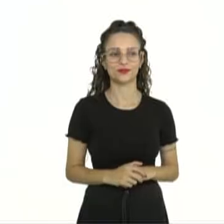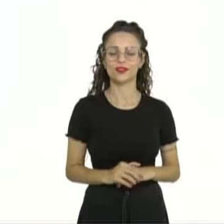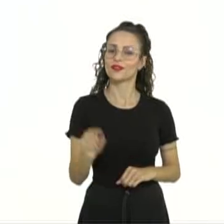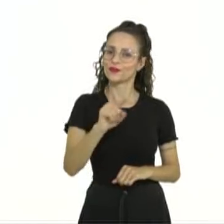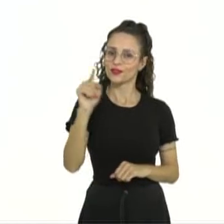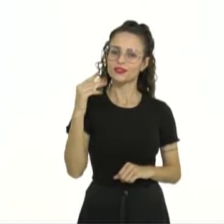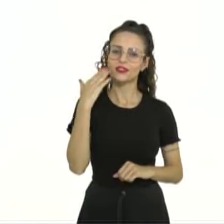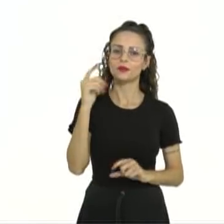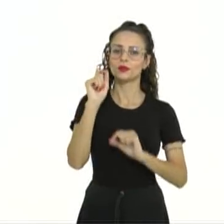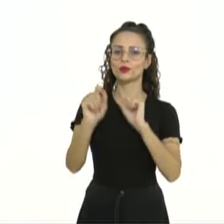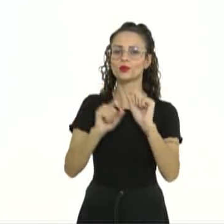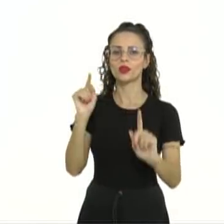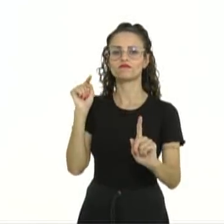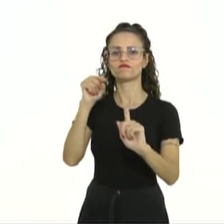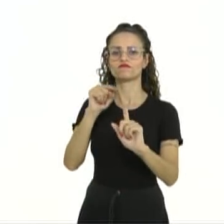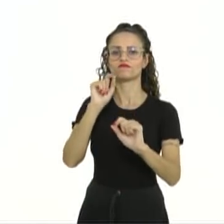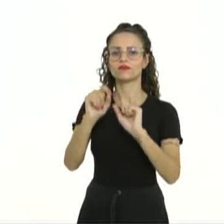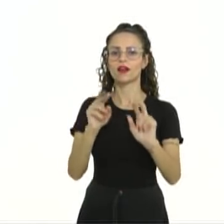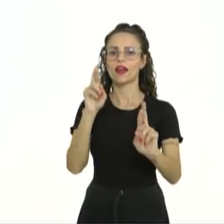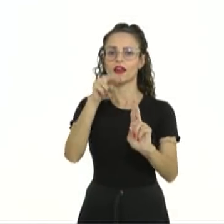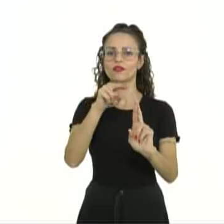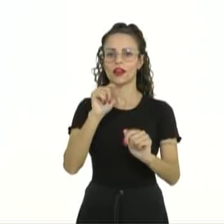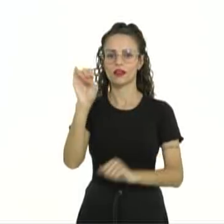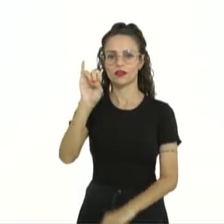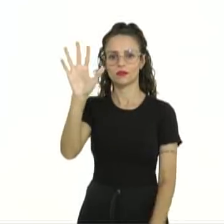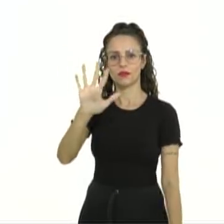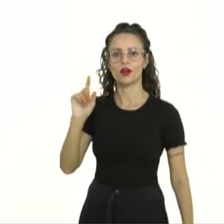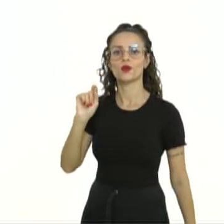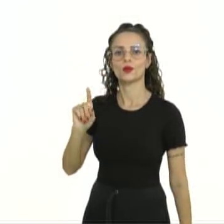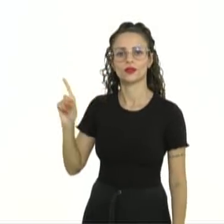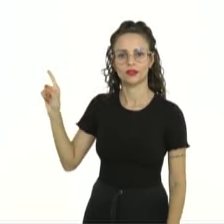saberia dizer a que se refere essa imagem?